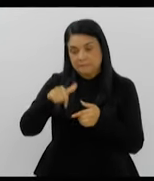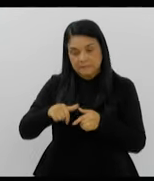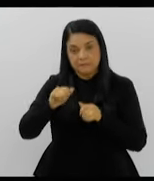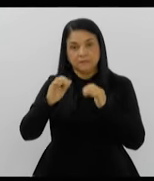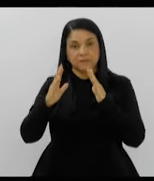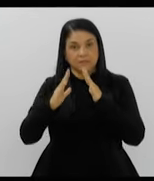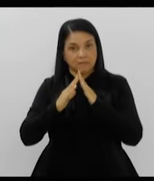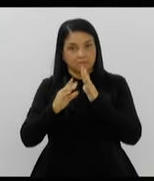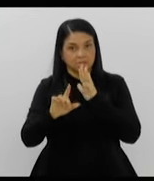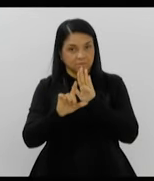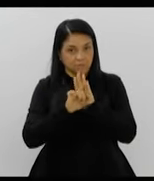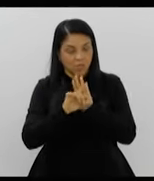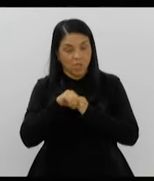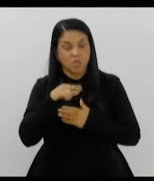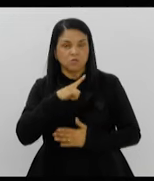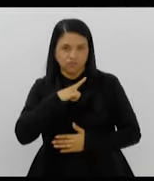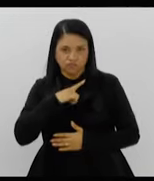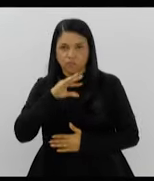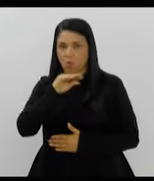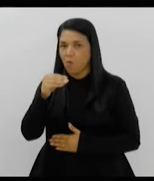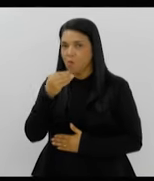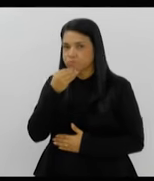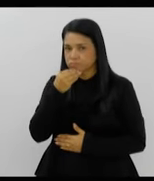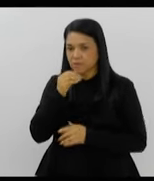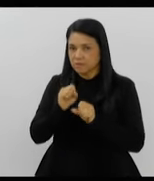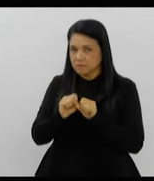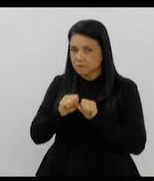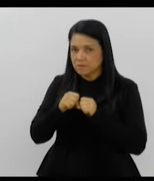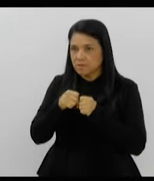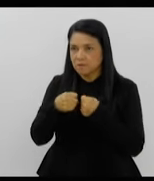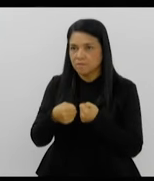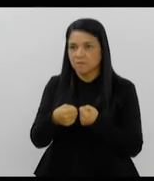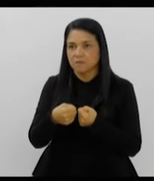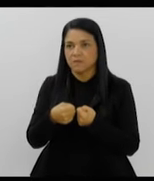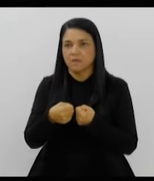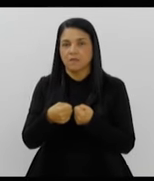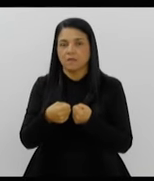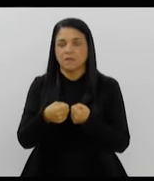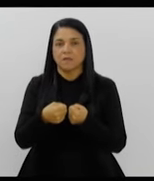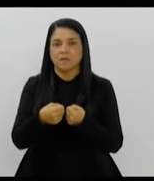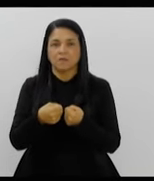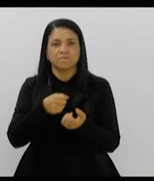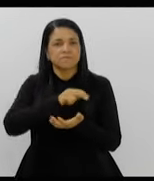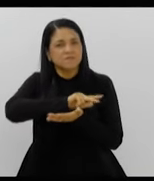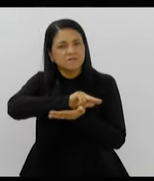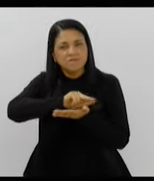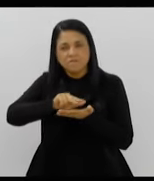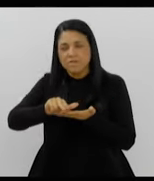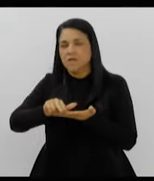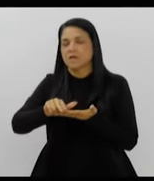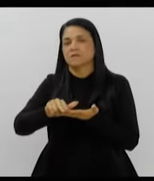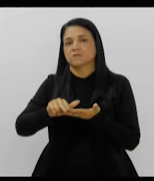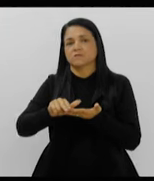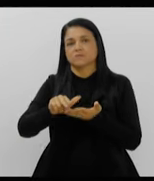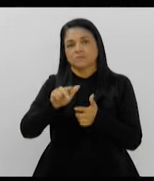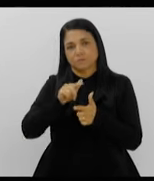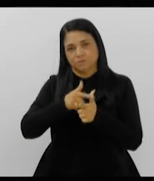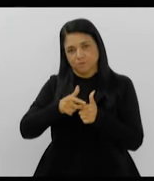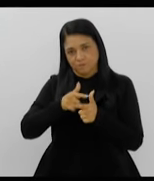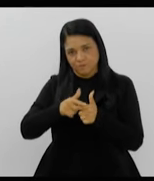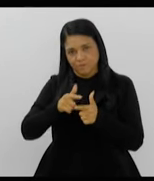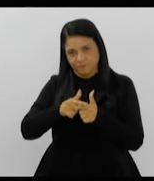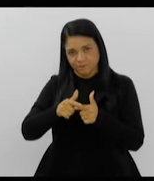que já tive oportunidade de defender nas mais diversas situações a